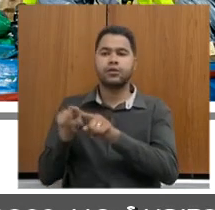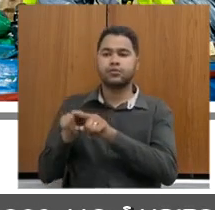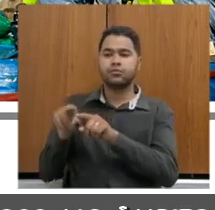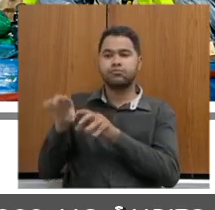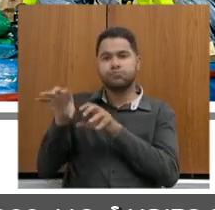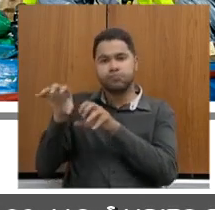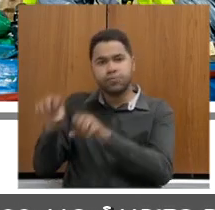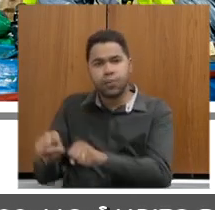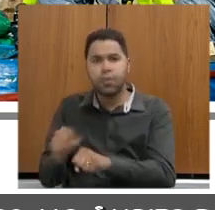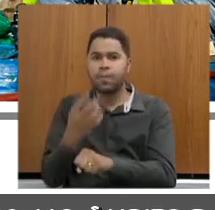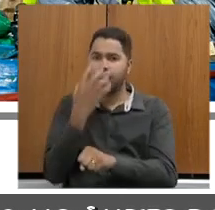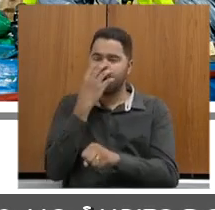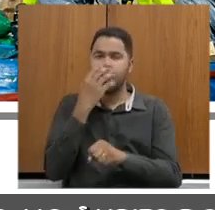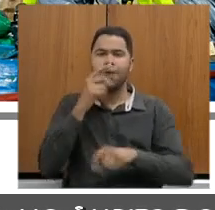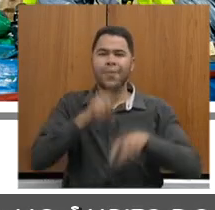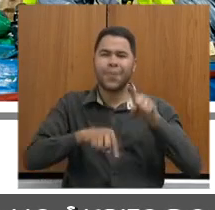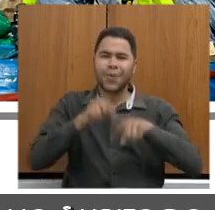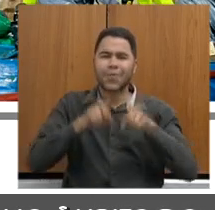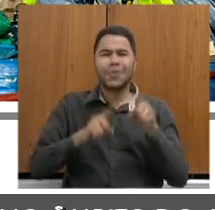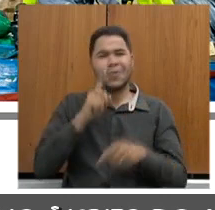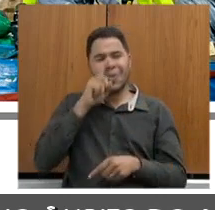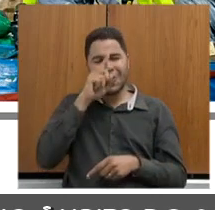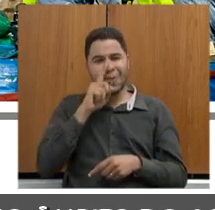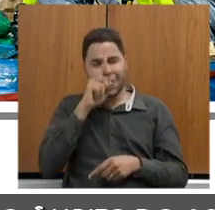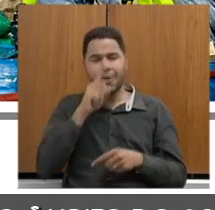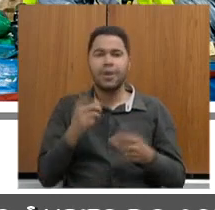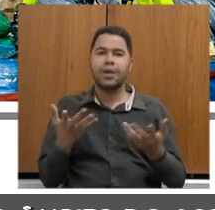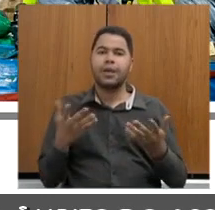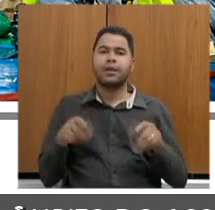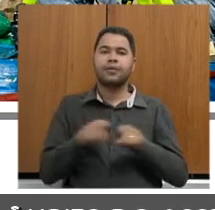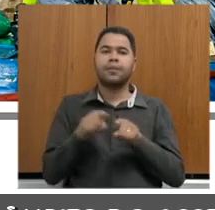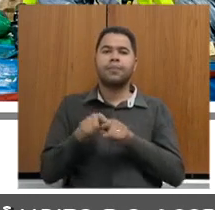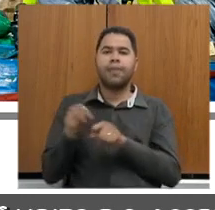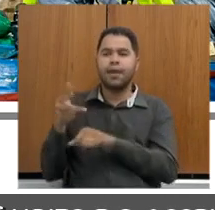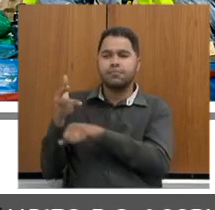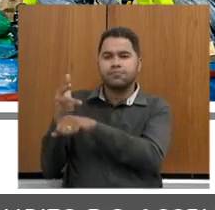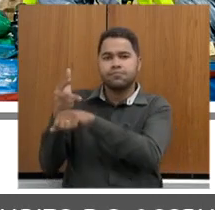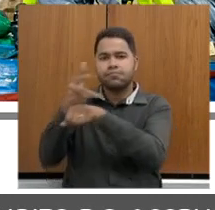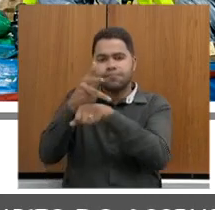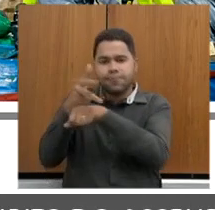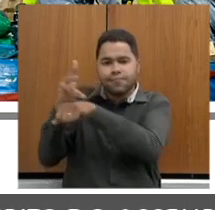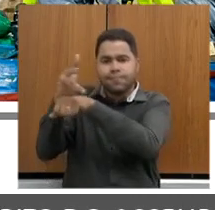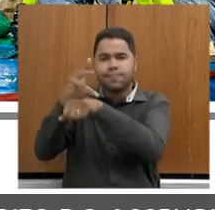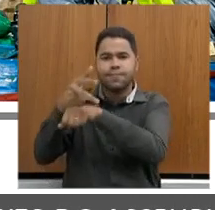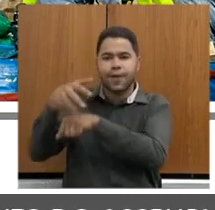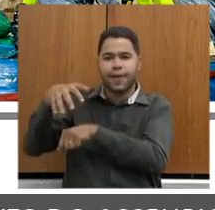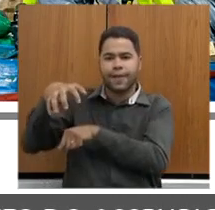com cães produtos perigosos piloto de Drone pode passar